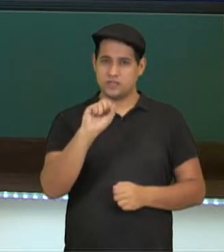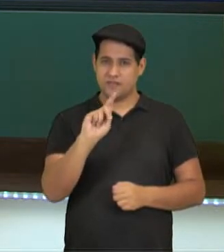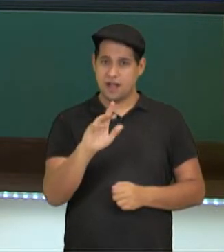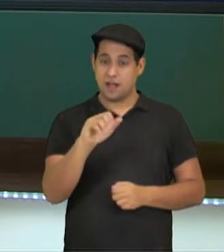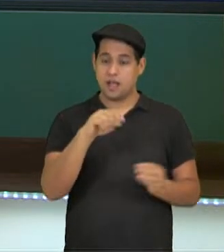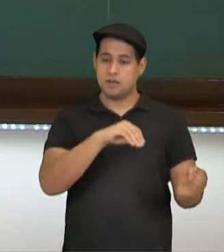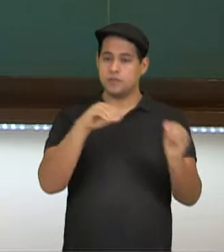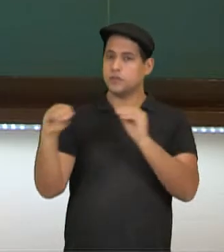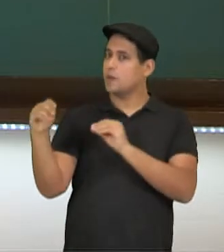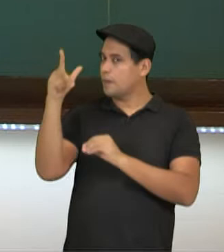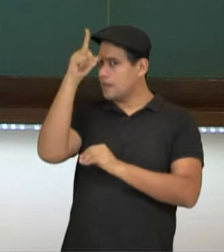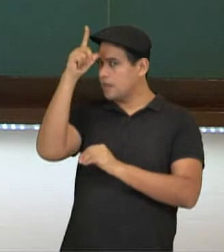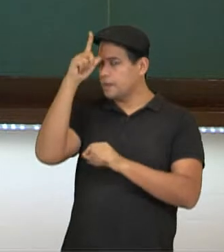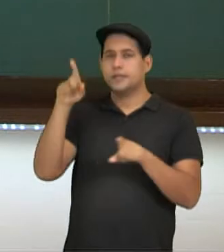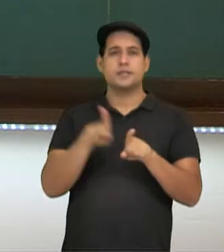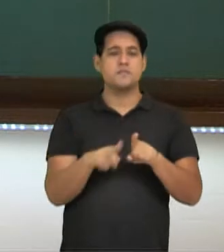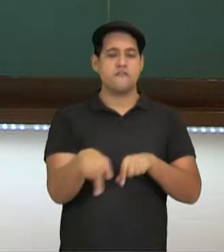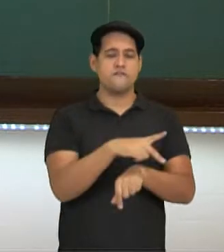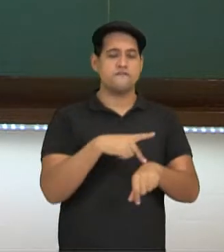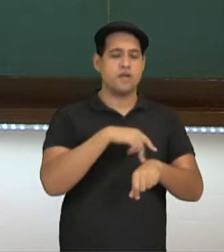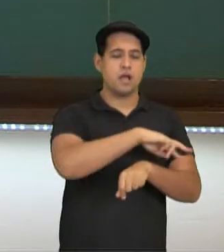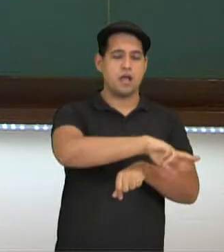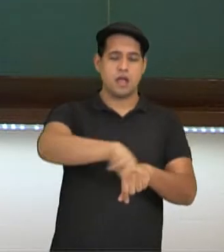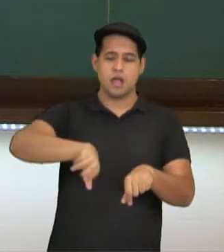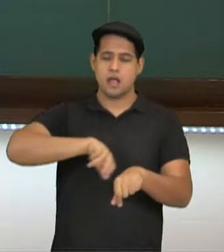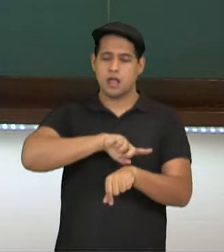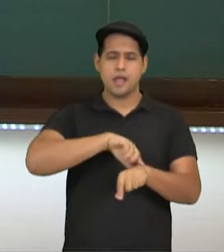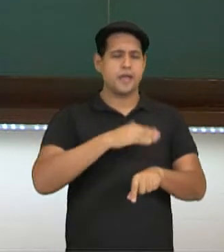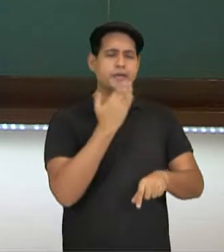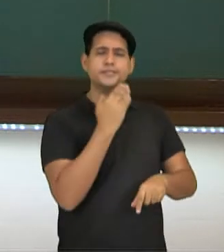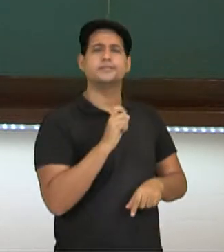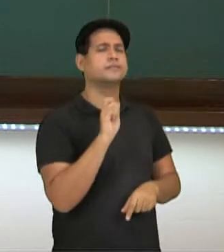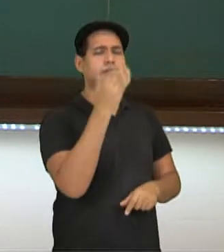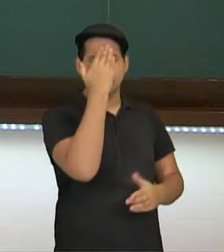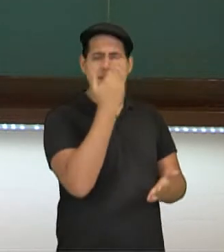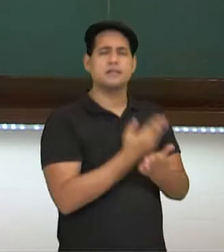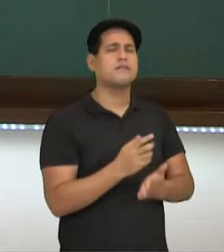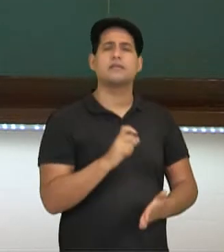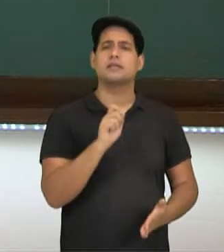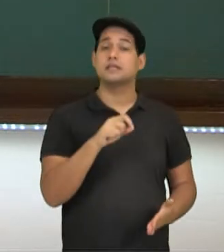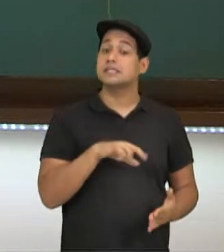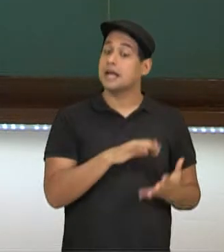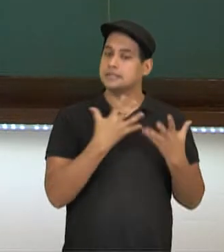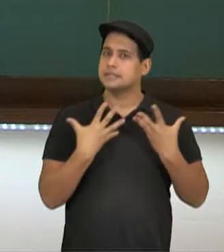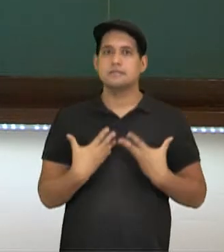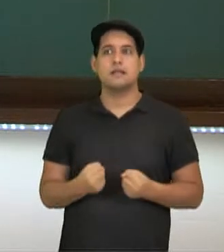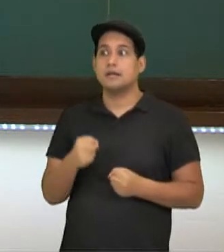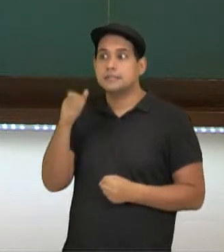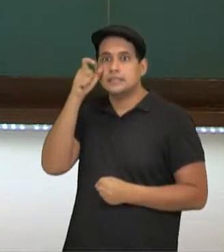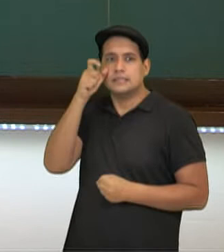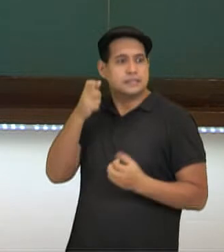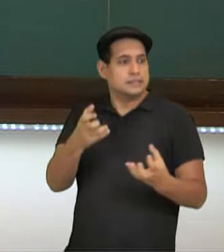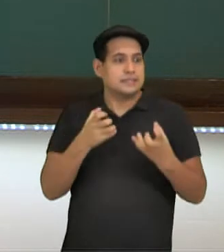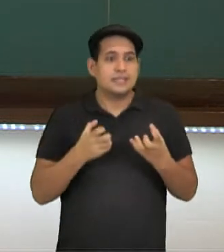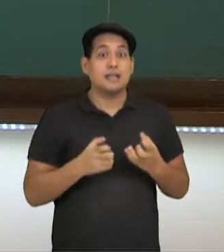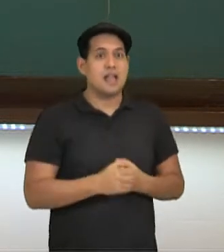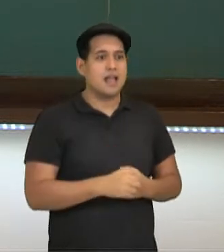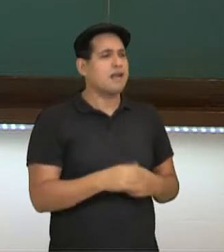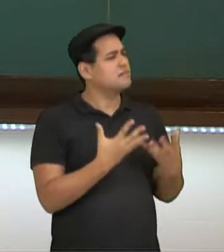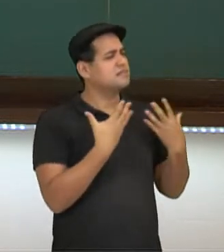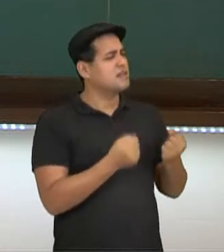os demais países europeus, eles acreditavam que se eles aceitassem as ambições de Hitler, ele ia se